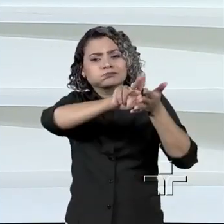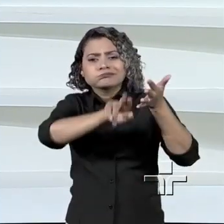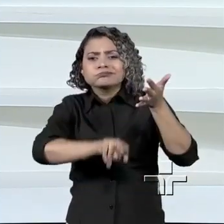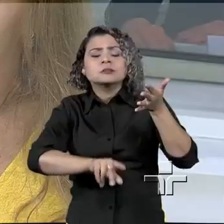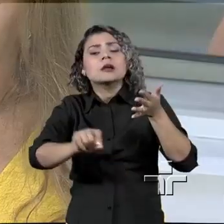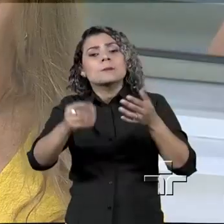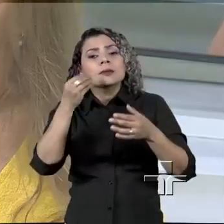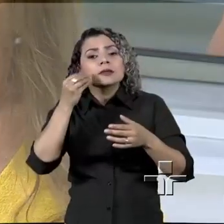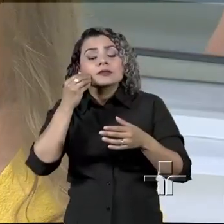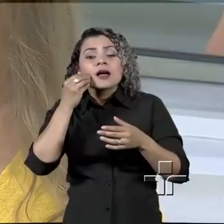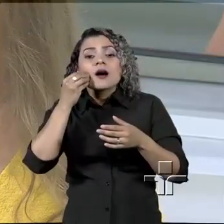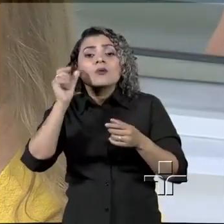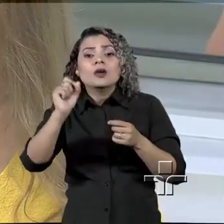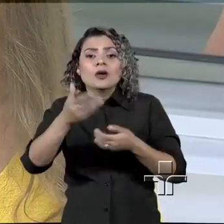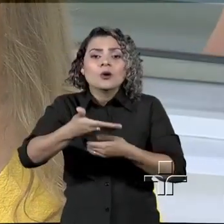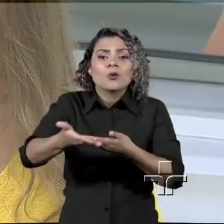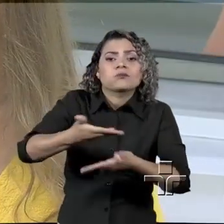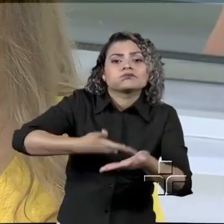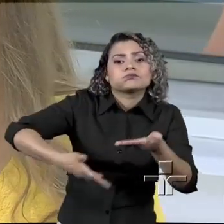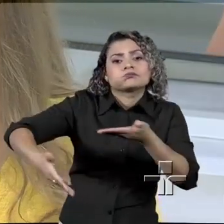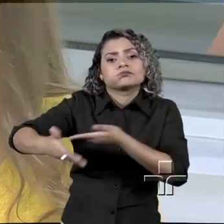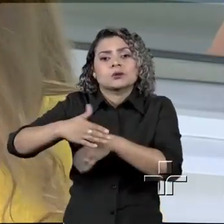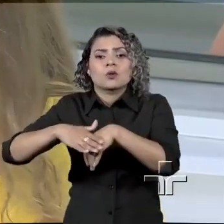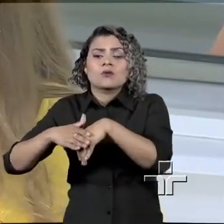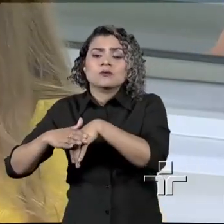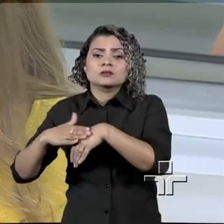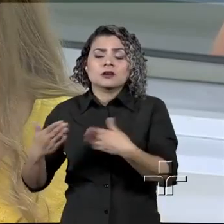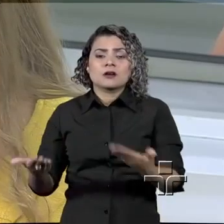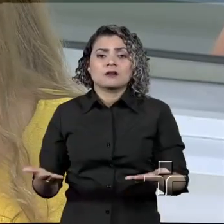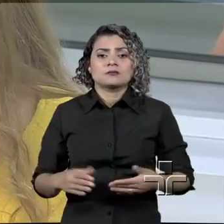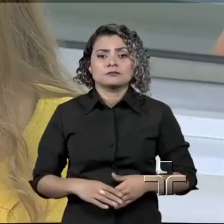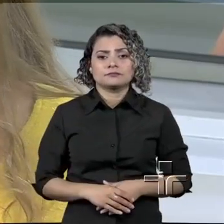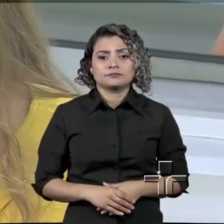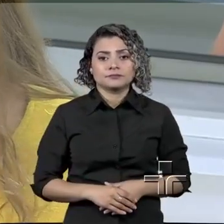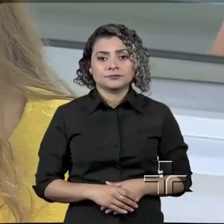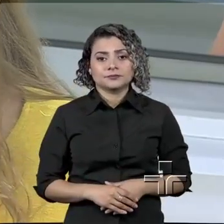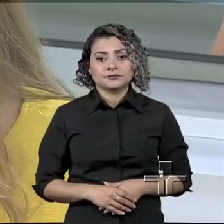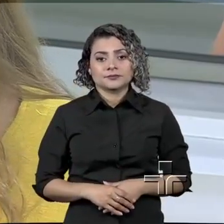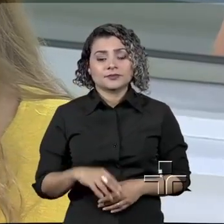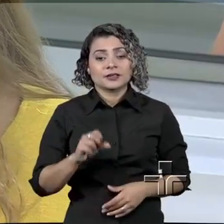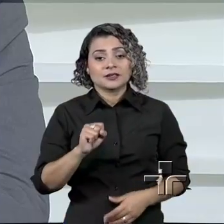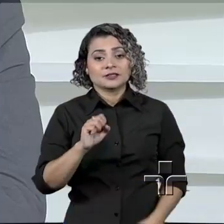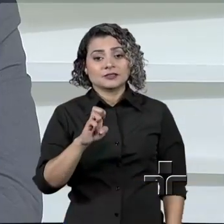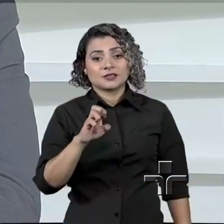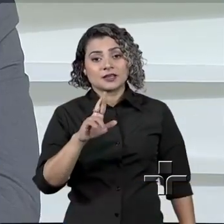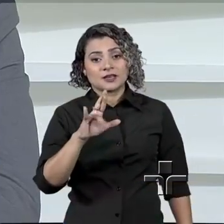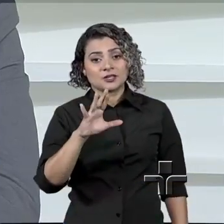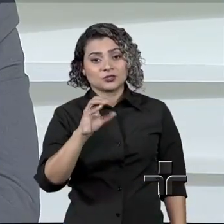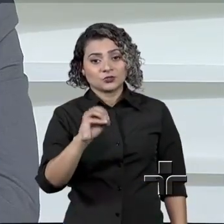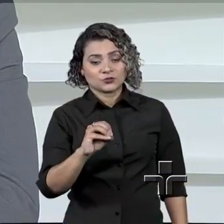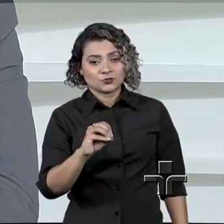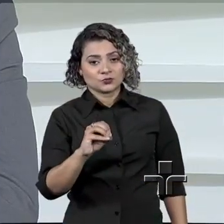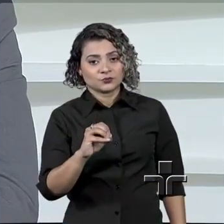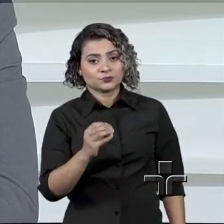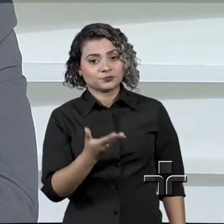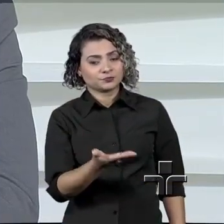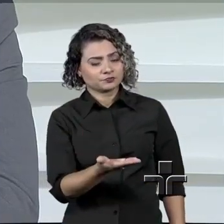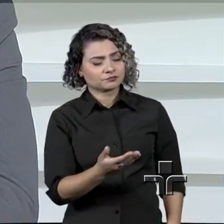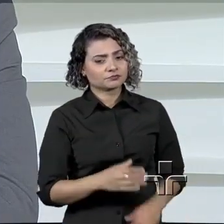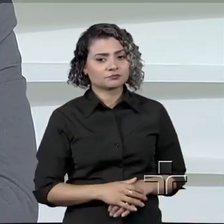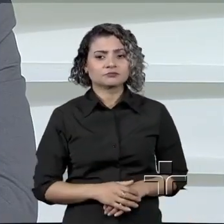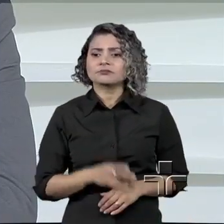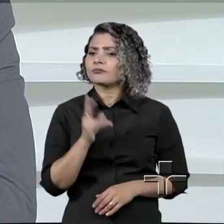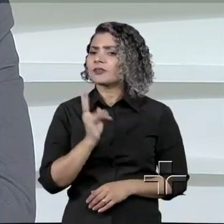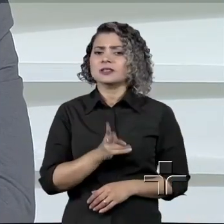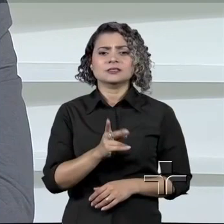né, conversar com os parlamentares. Ô, Sérgio. Boa noite, senadora. A senhora sempre fez o